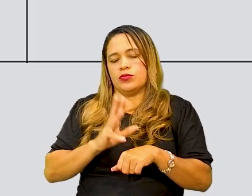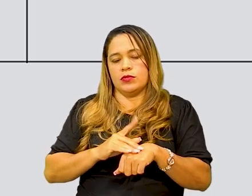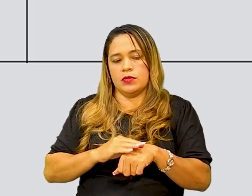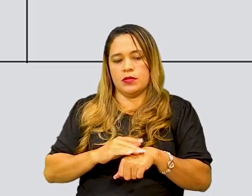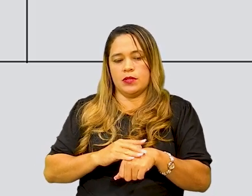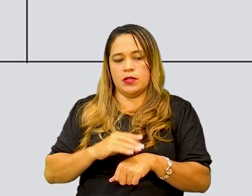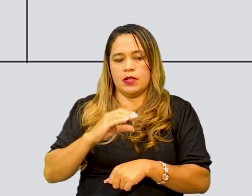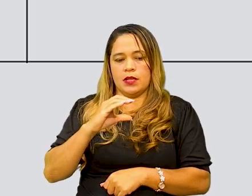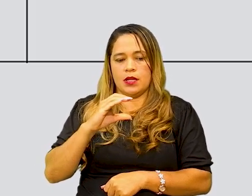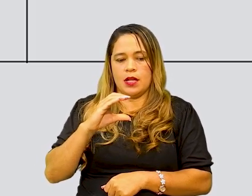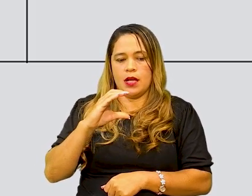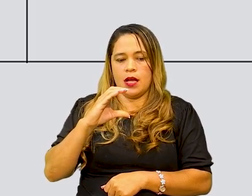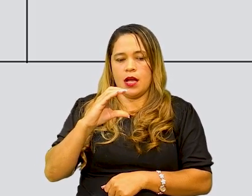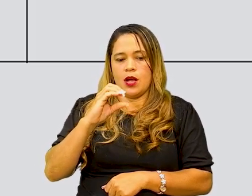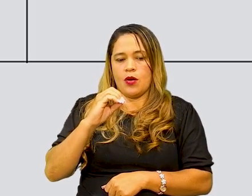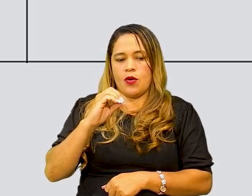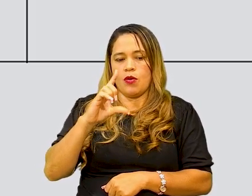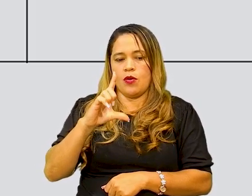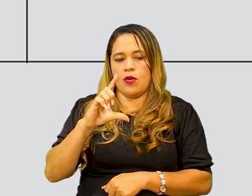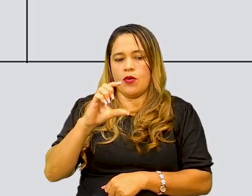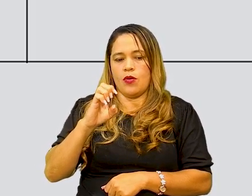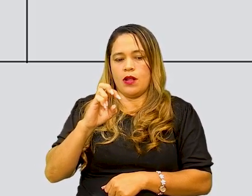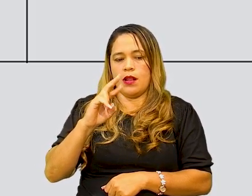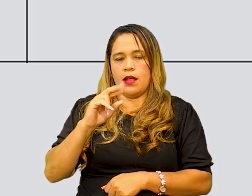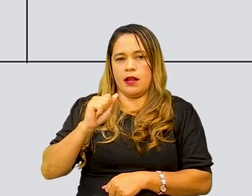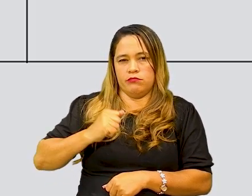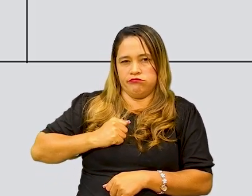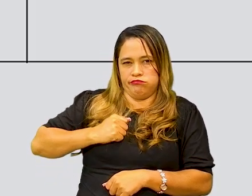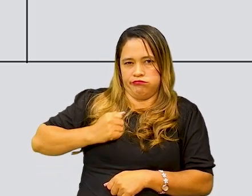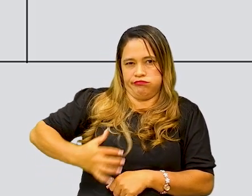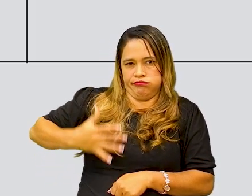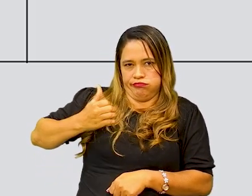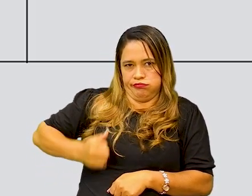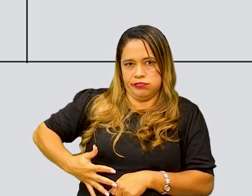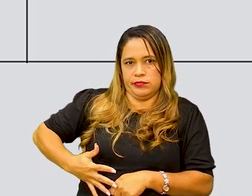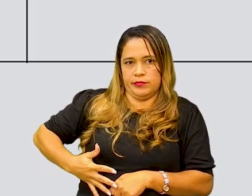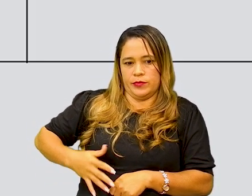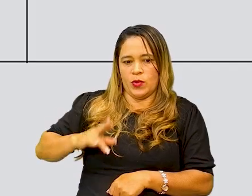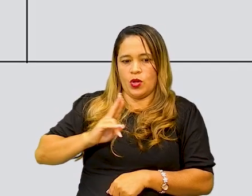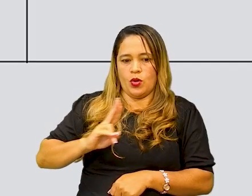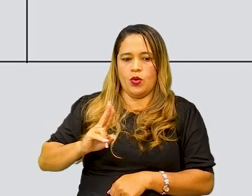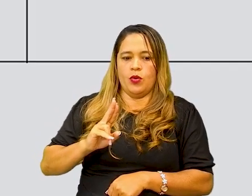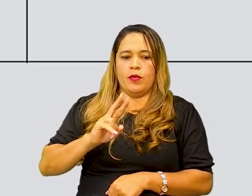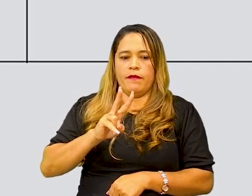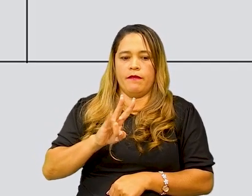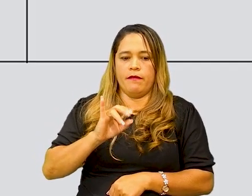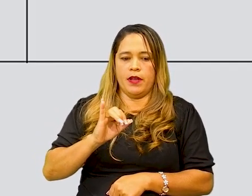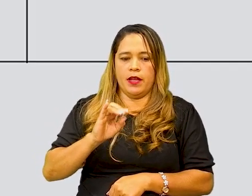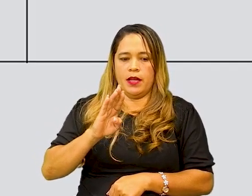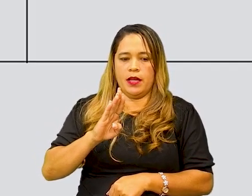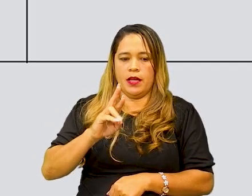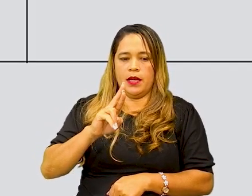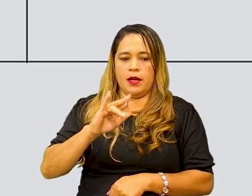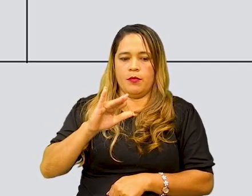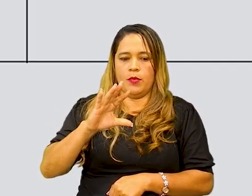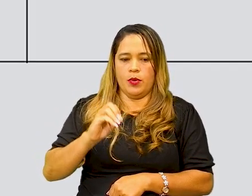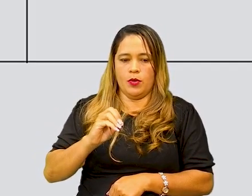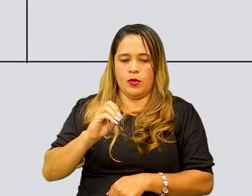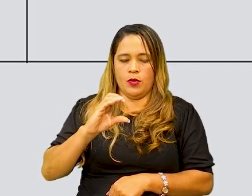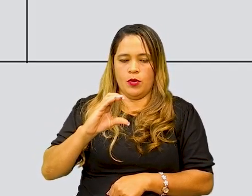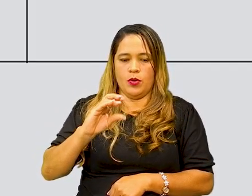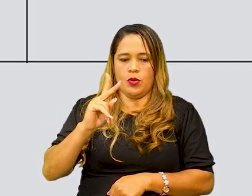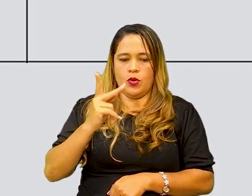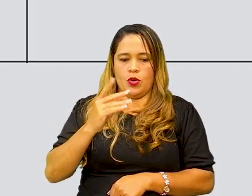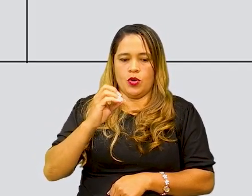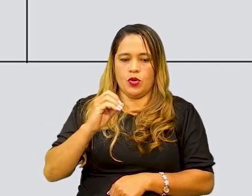cólera, beleza? Quem causa essa doença é uma bactéria chamada de Vibrio cólera, escreve cholerae, mas a gente lê cólera.